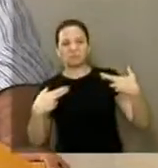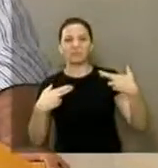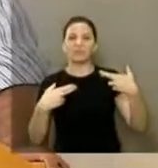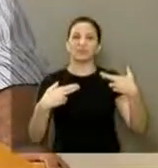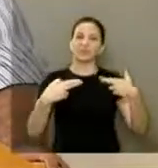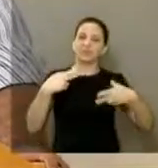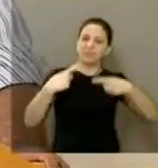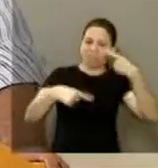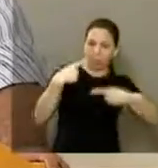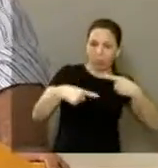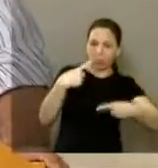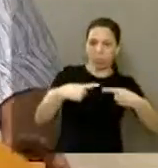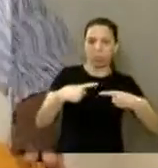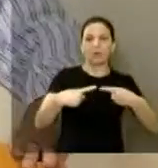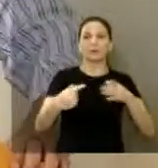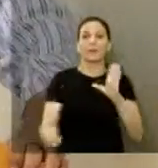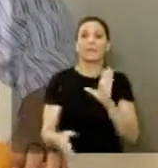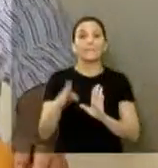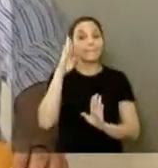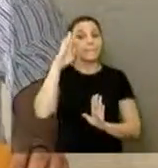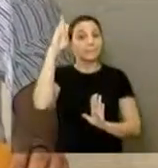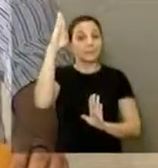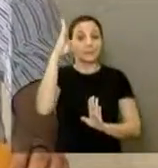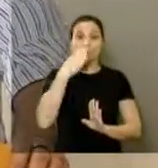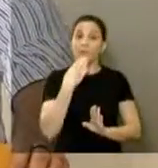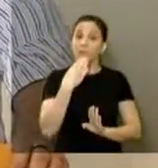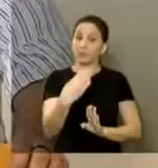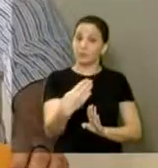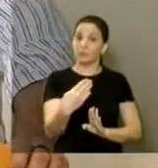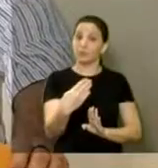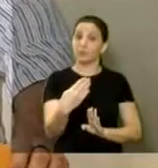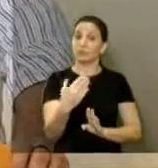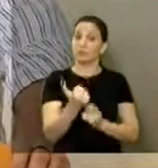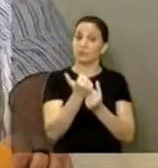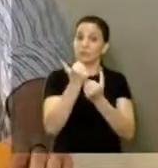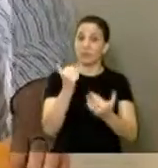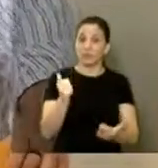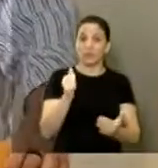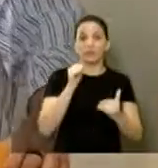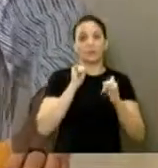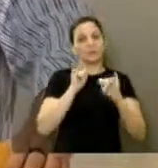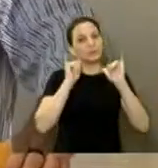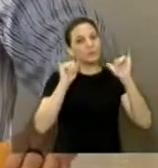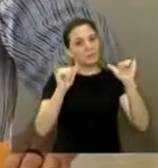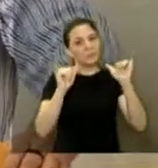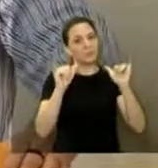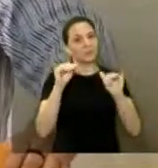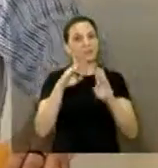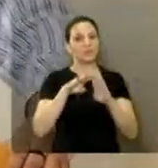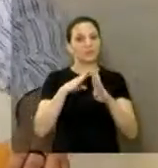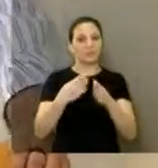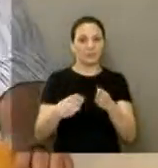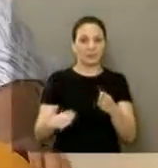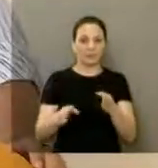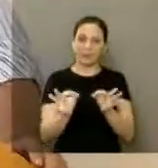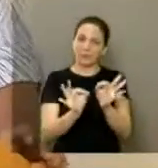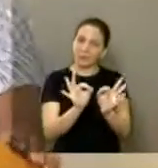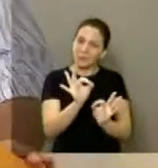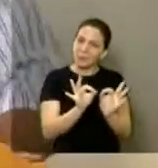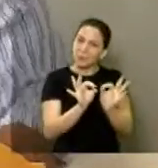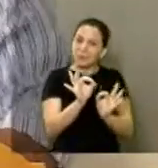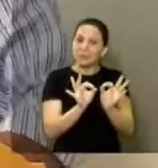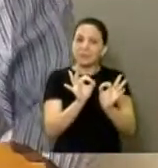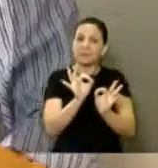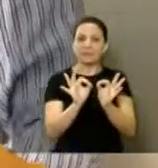discussão principal está sendo isso aqui hoje, eu vou pedir para a assessoria de imprensa da casa, a gente montou um... a gente vai falar um pouco